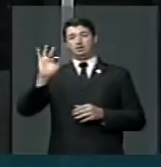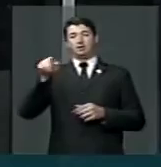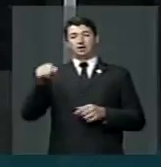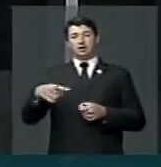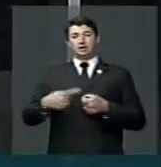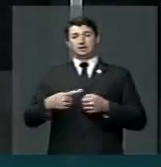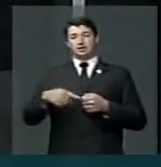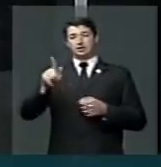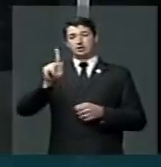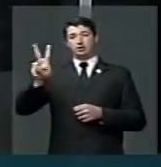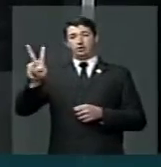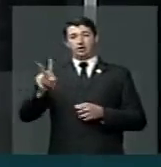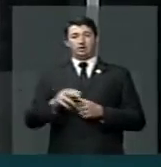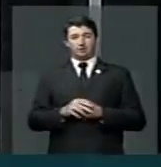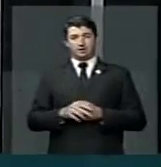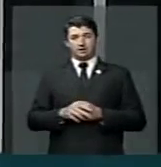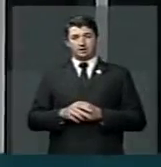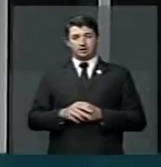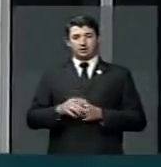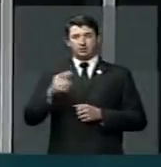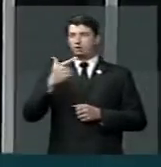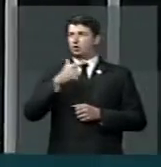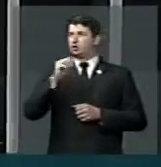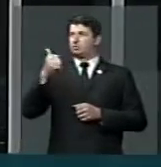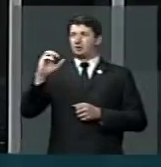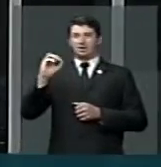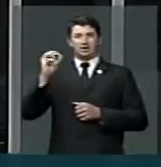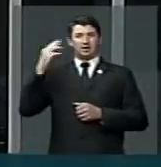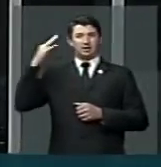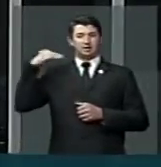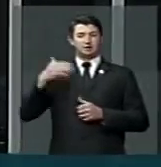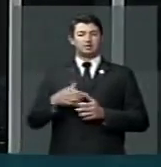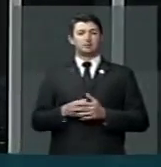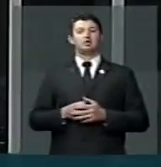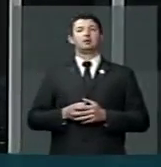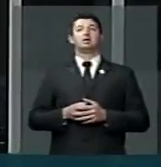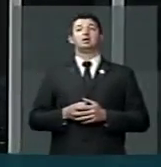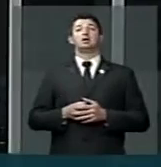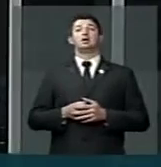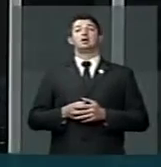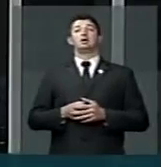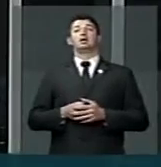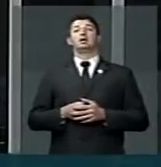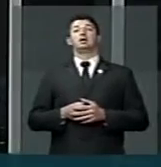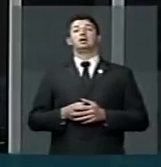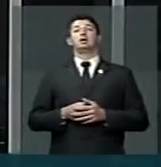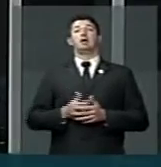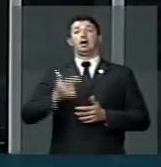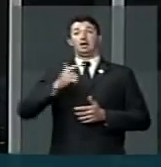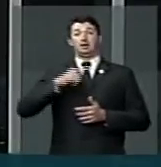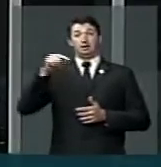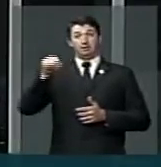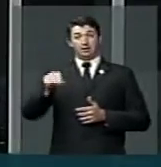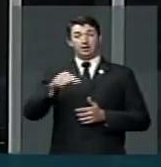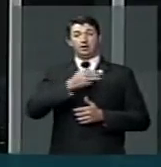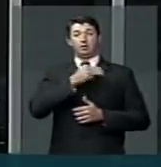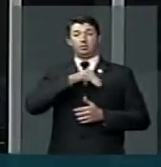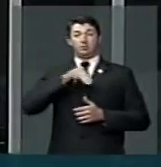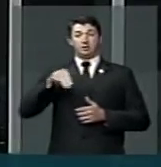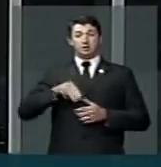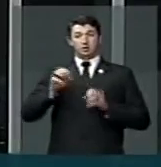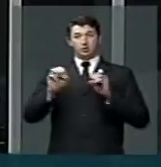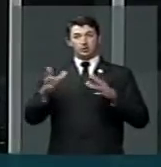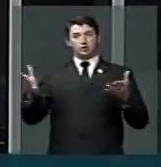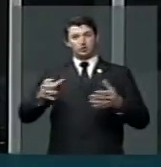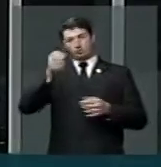em Governador Valadares, no ano de 2010. Naquele momento, estavam então o ministro da Educação, hoje